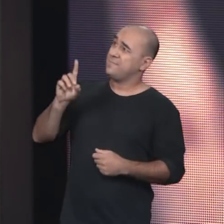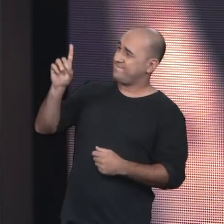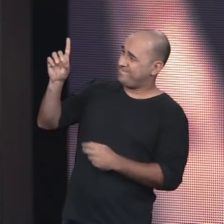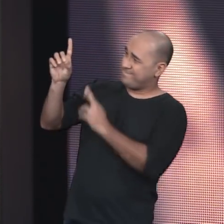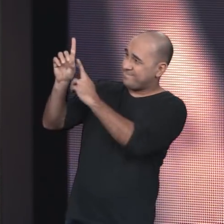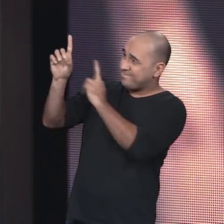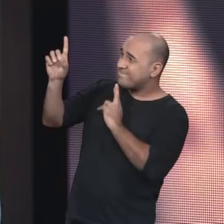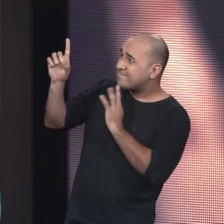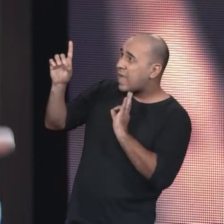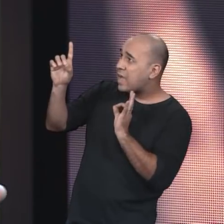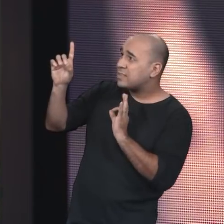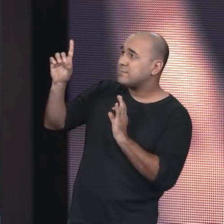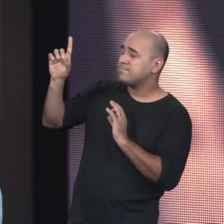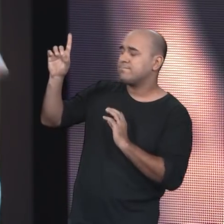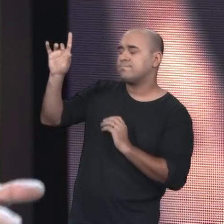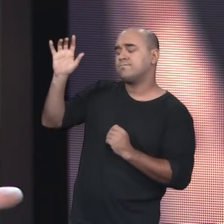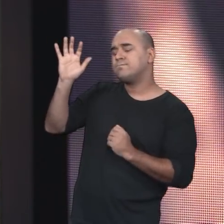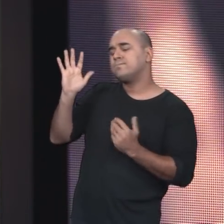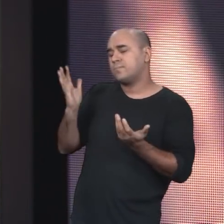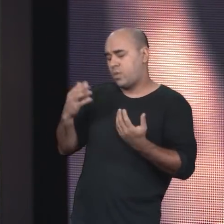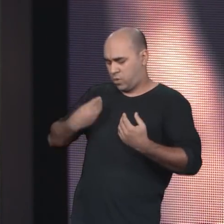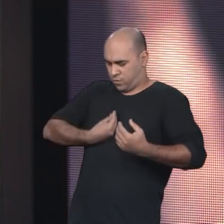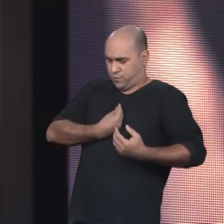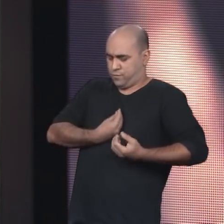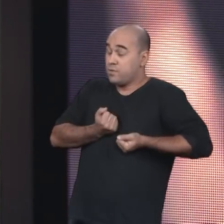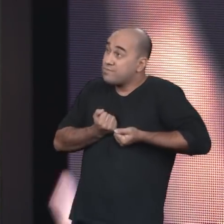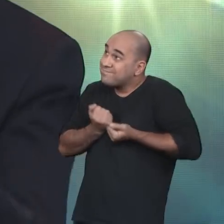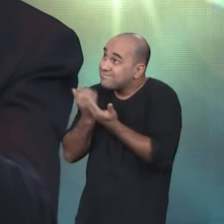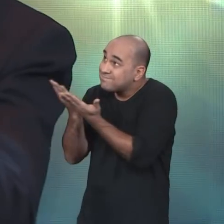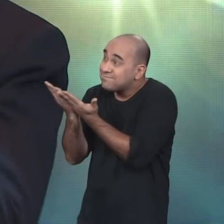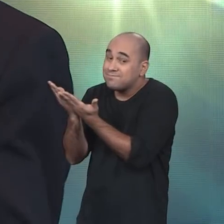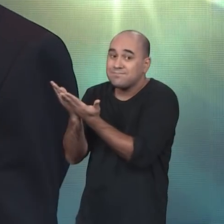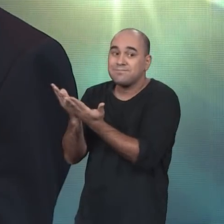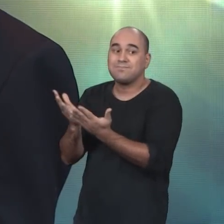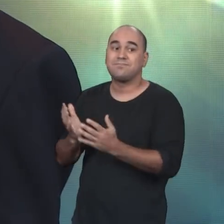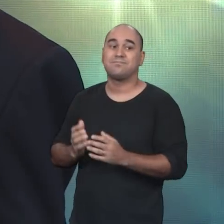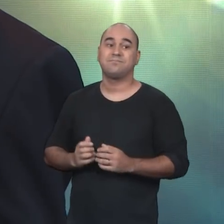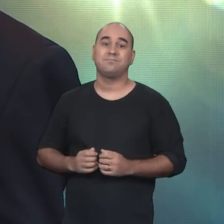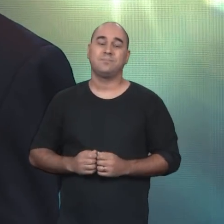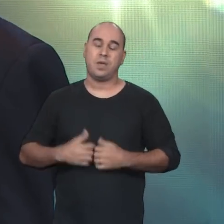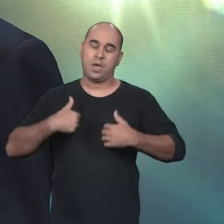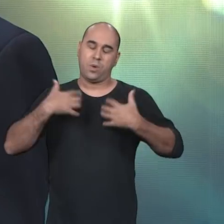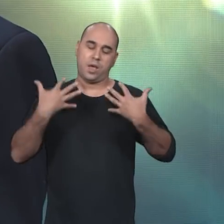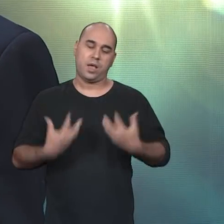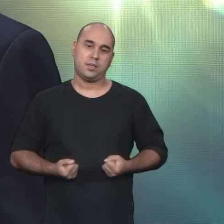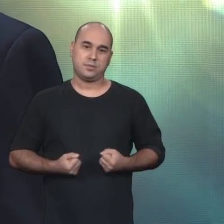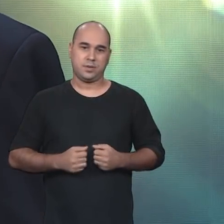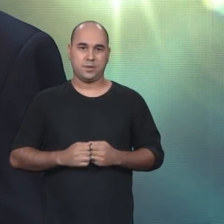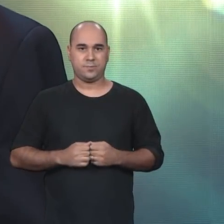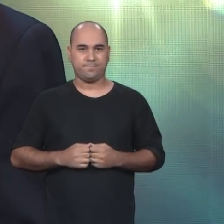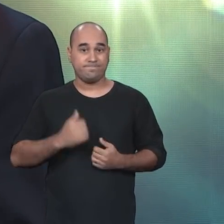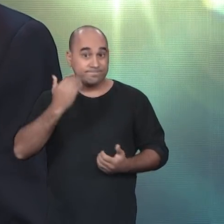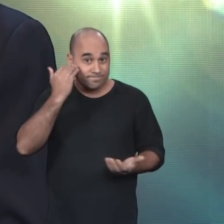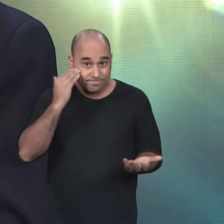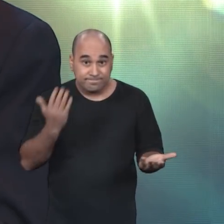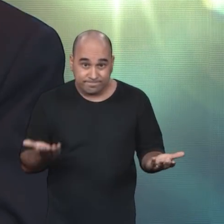tuas mãos entrego o meu espírito. Muito bom. E olha, aproveitando inclusive esse gancho do Rodrigo, um dos capítulos que